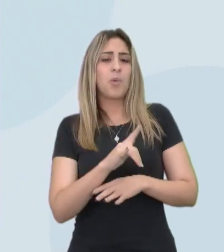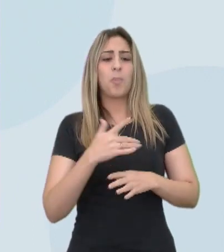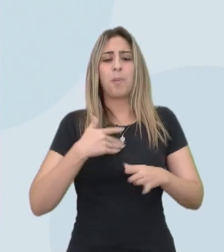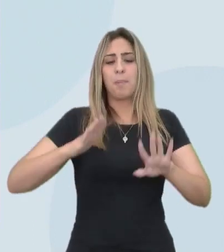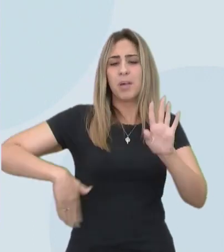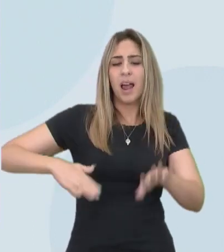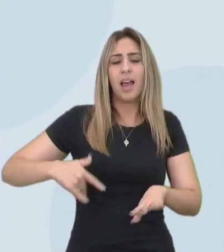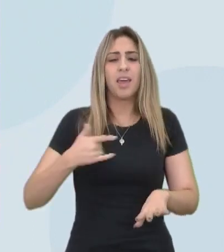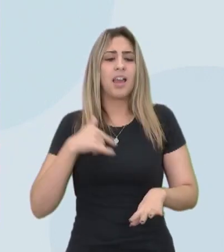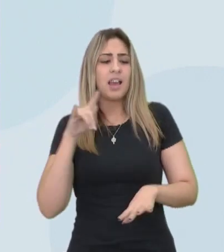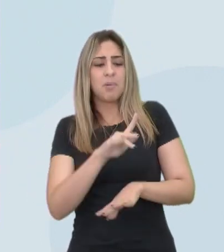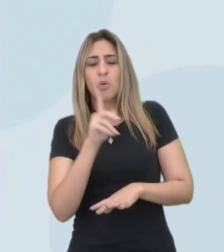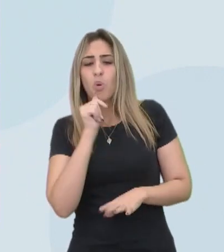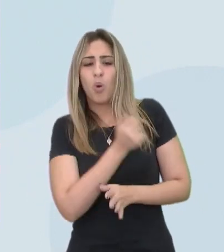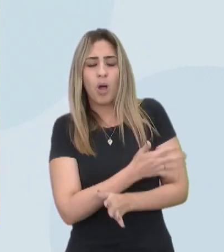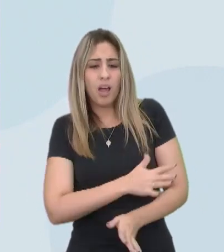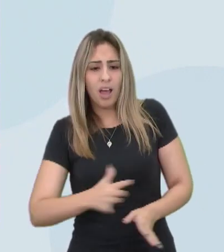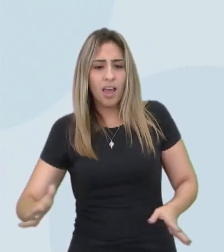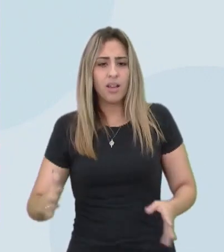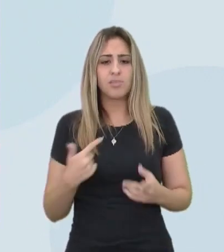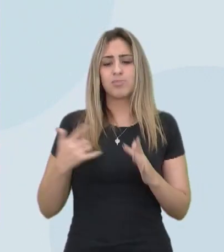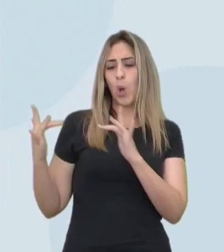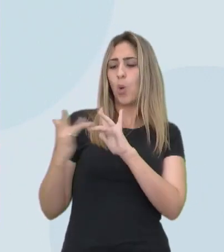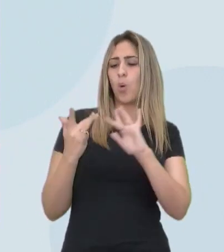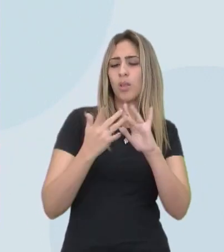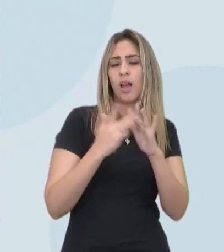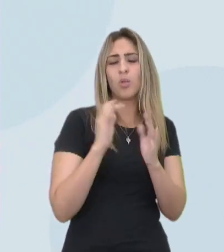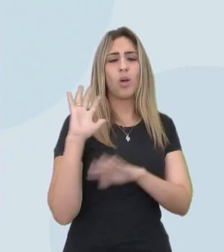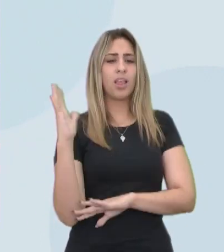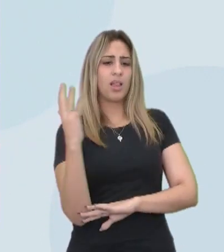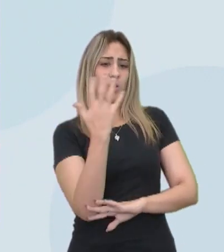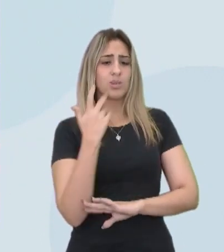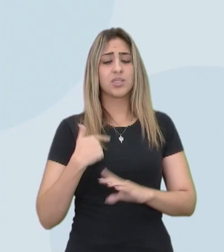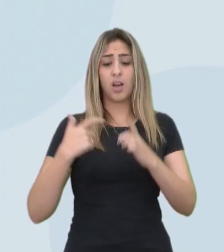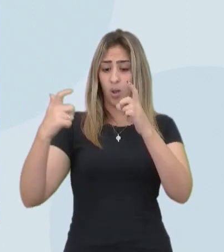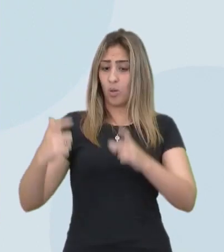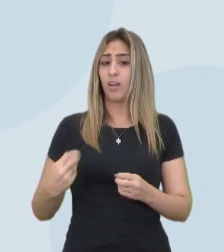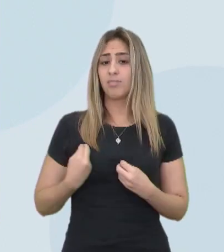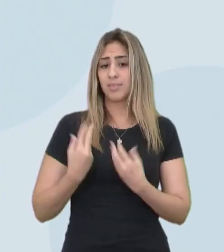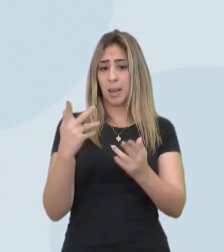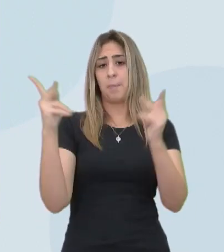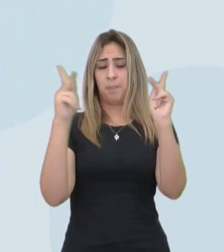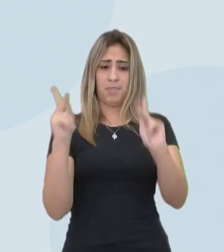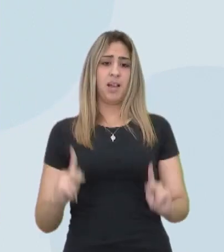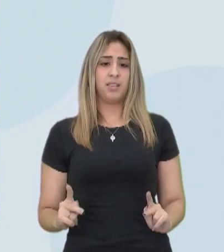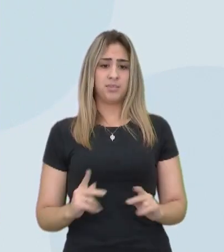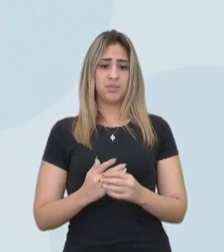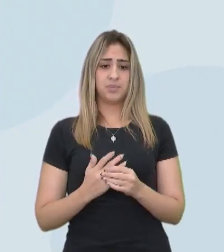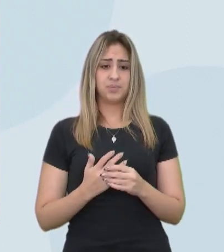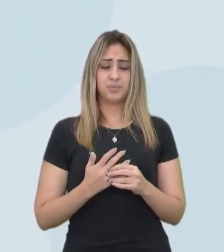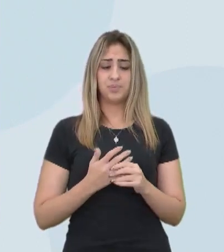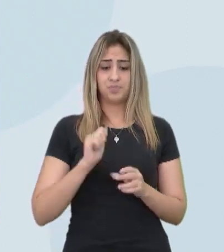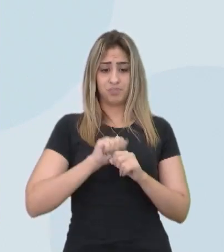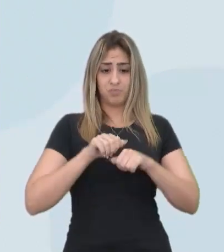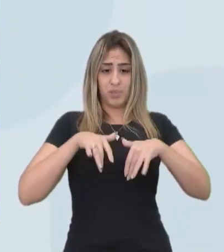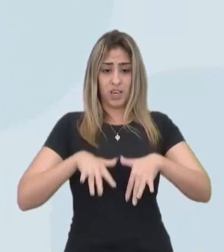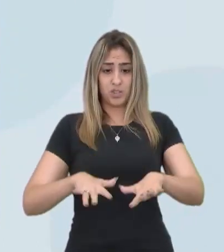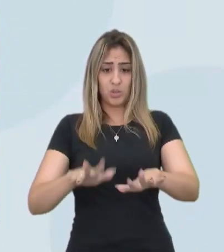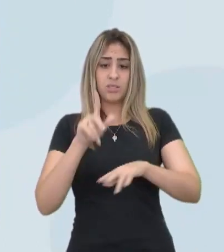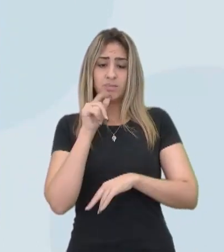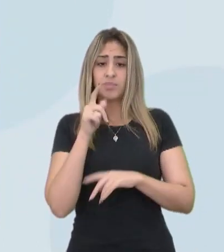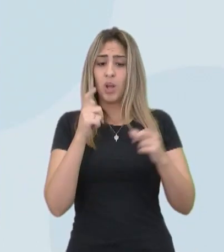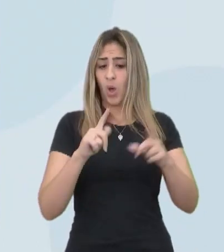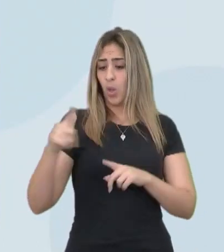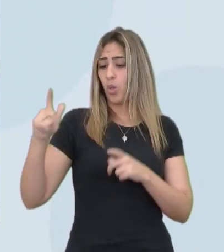amo água, estar meio em contato com a natureza. Então, local que me dá paz. A cachoeira. Outro